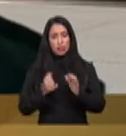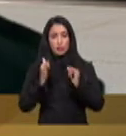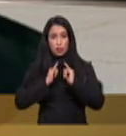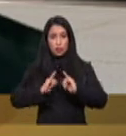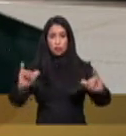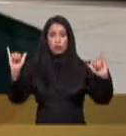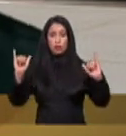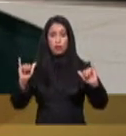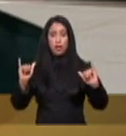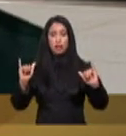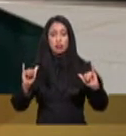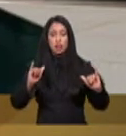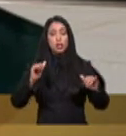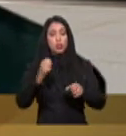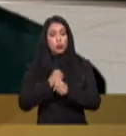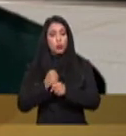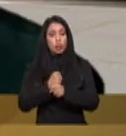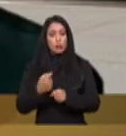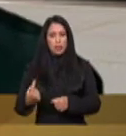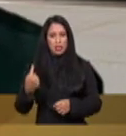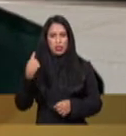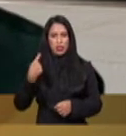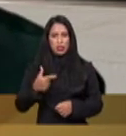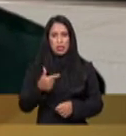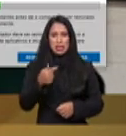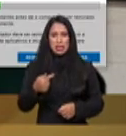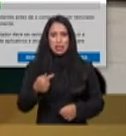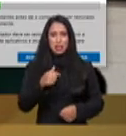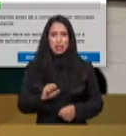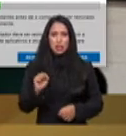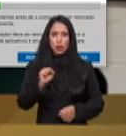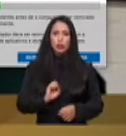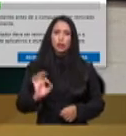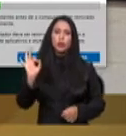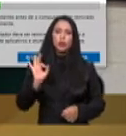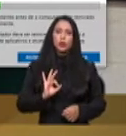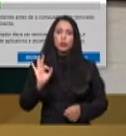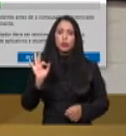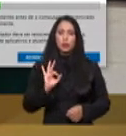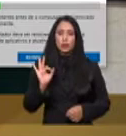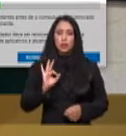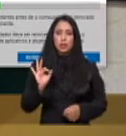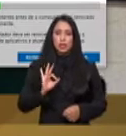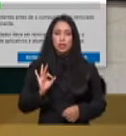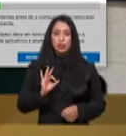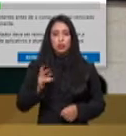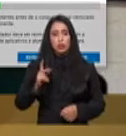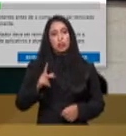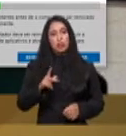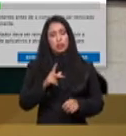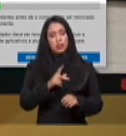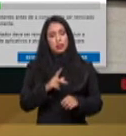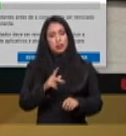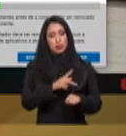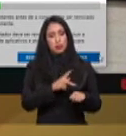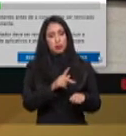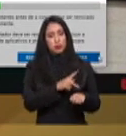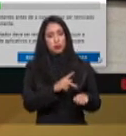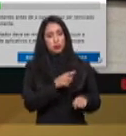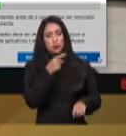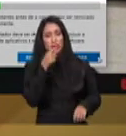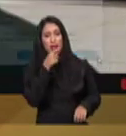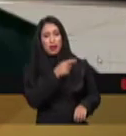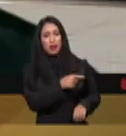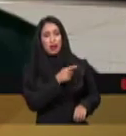passado, nada menos que 78% dos republicanos, 78% dos republicanos ainda põem